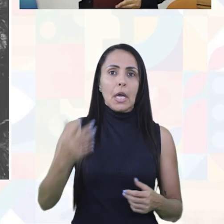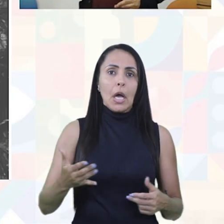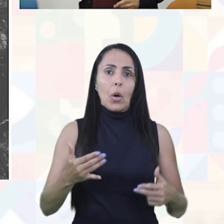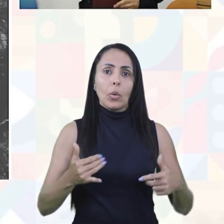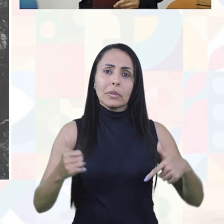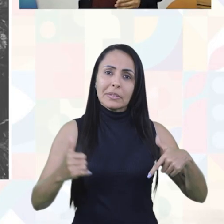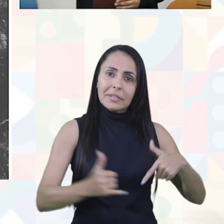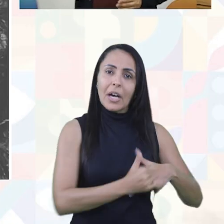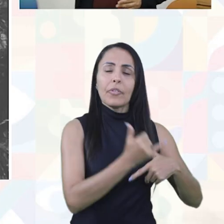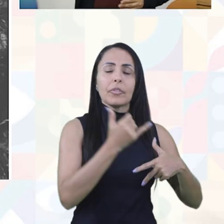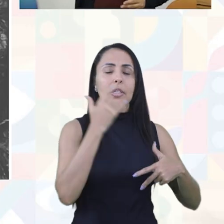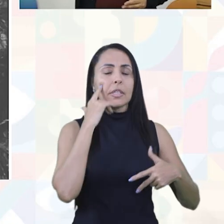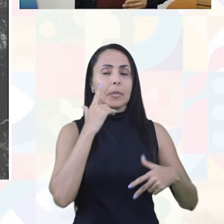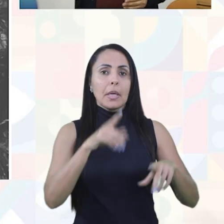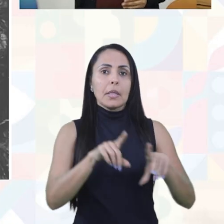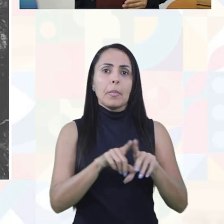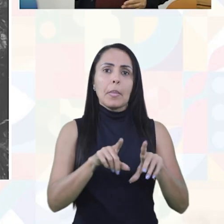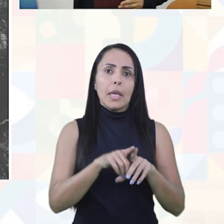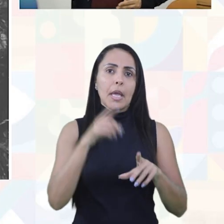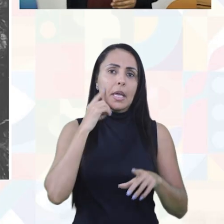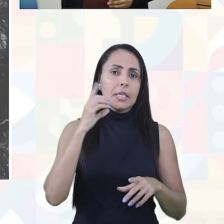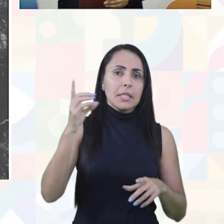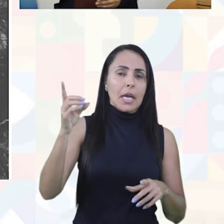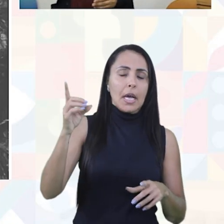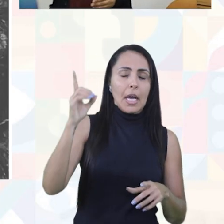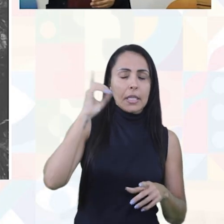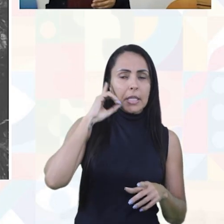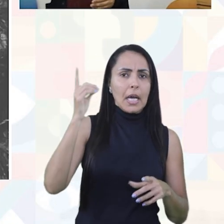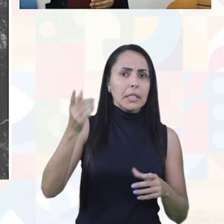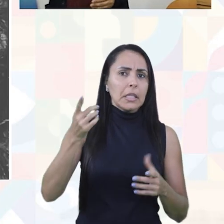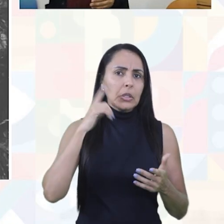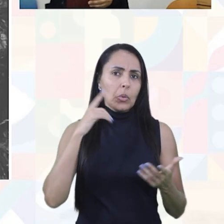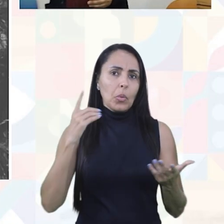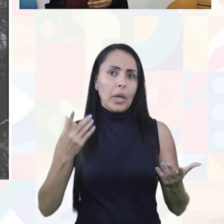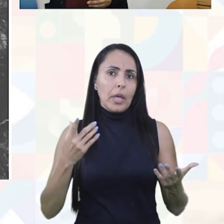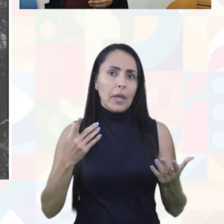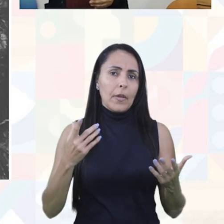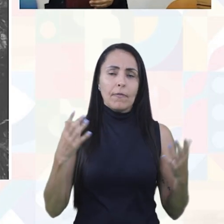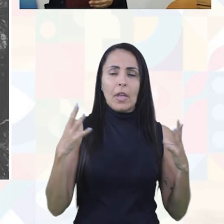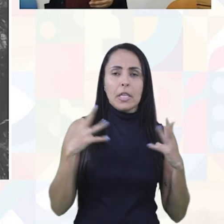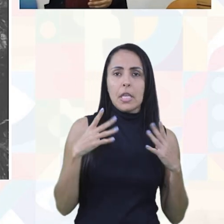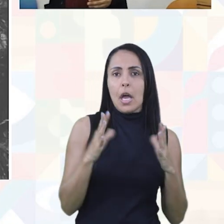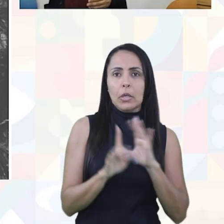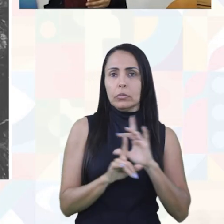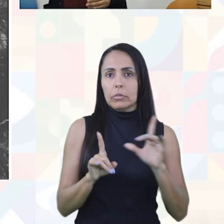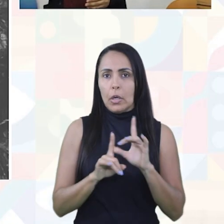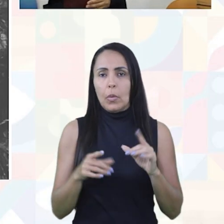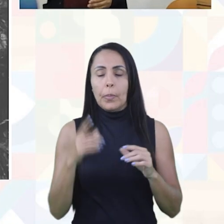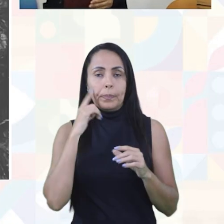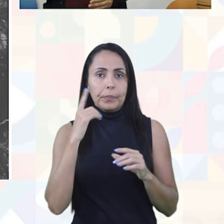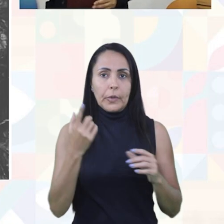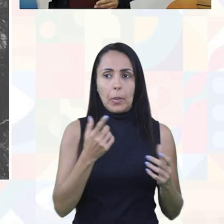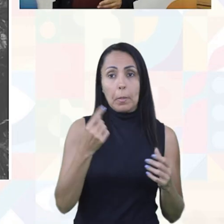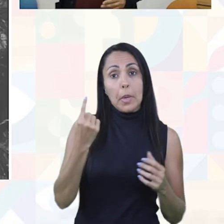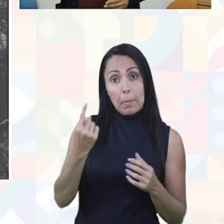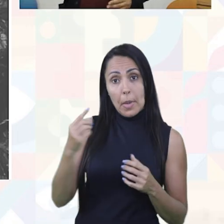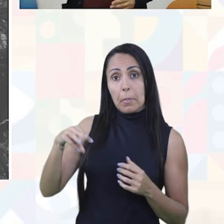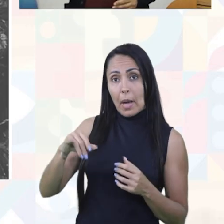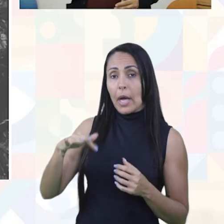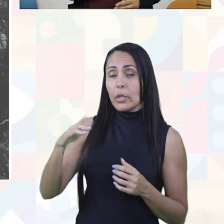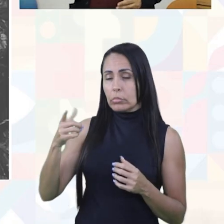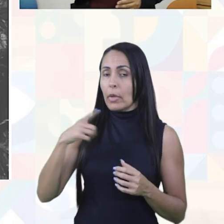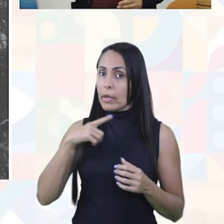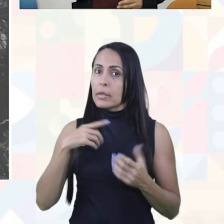doenças de acidente de trabalho. Essa data ela não é tão difundida como o feriado, né? O dia 1º de maio, mas é uma data também